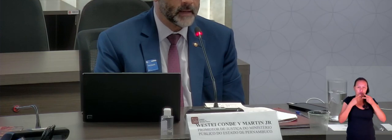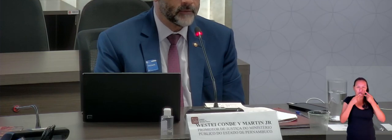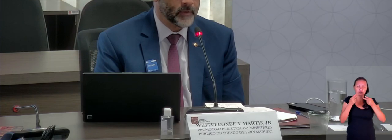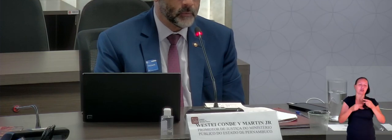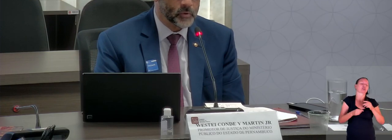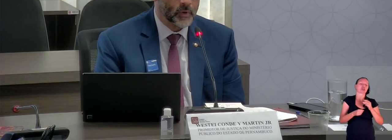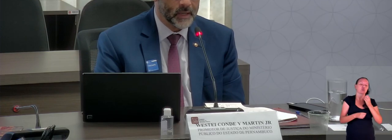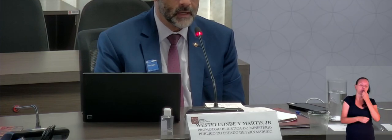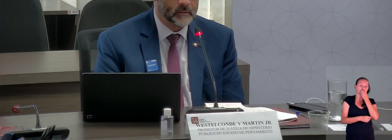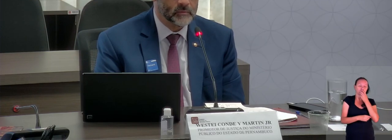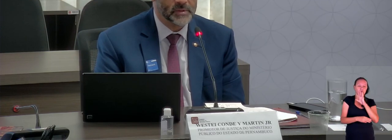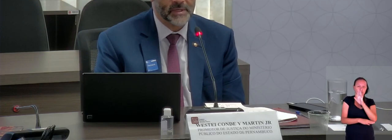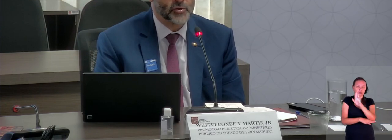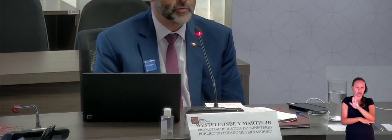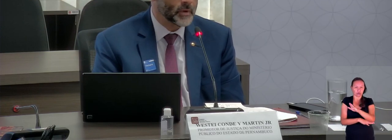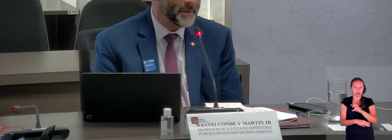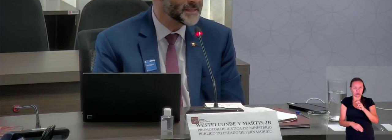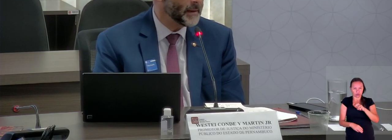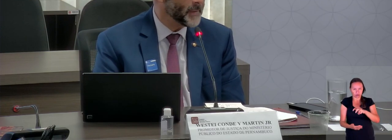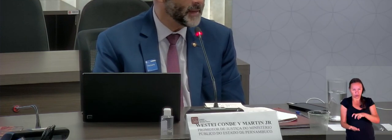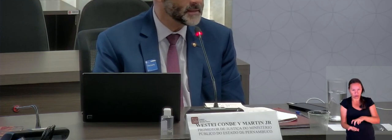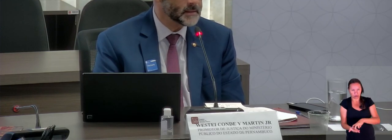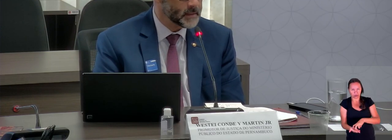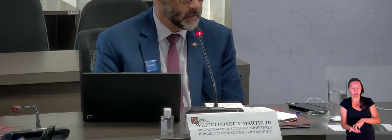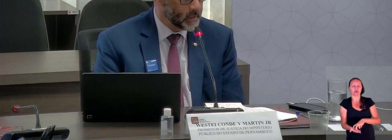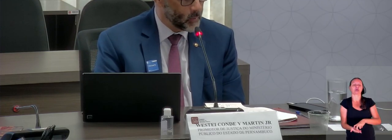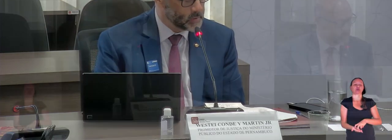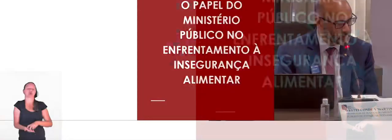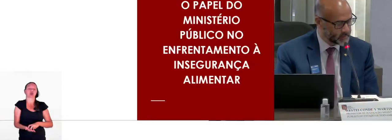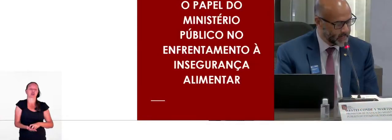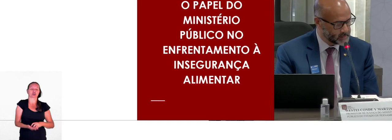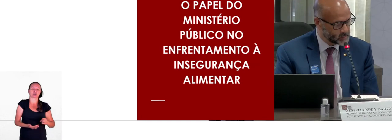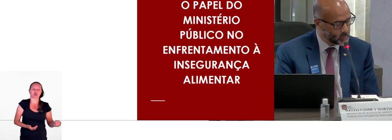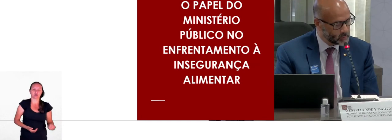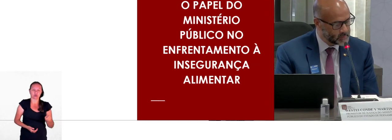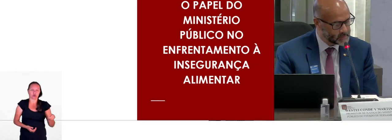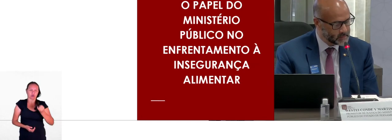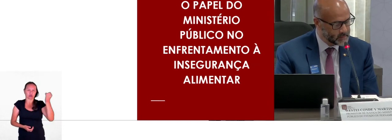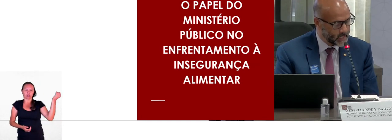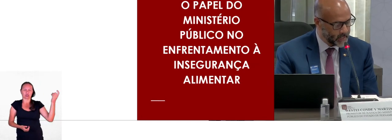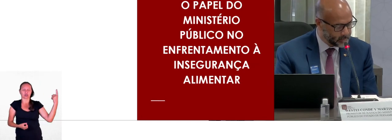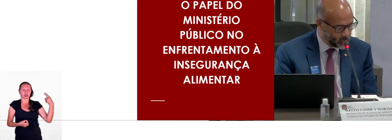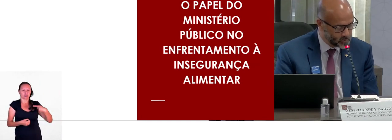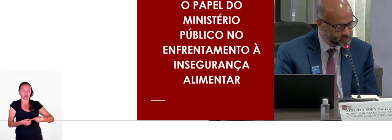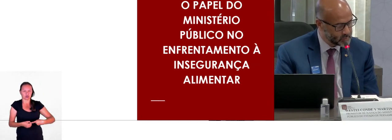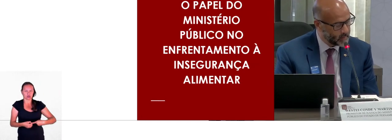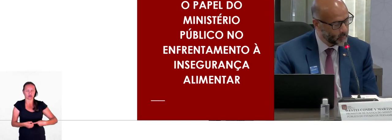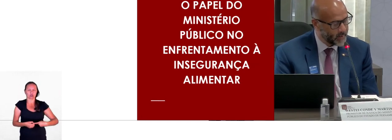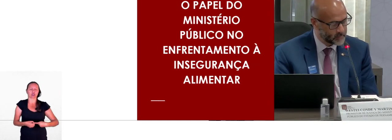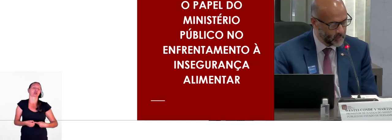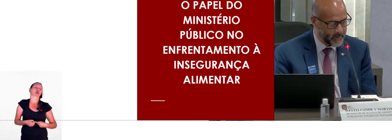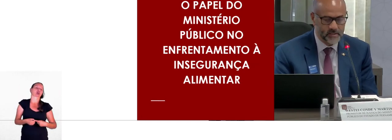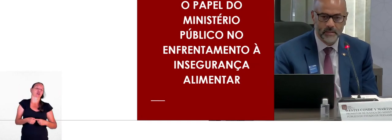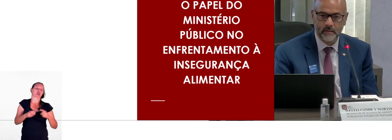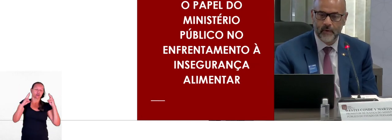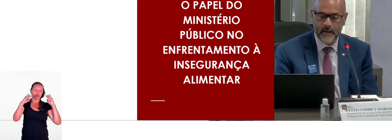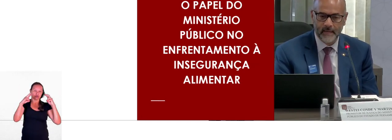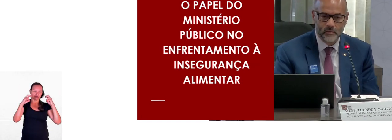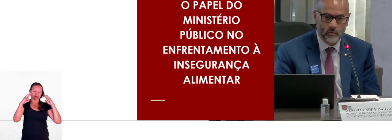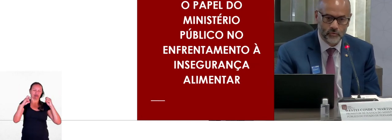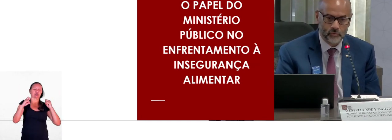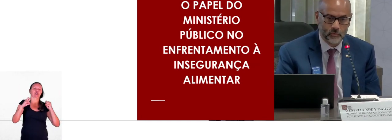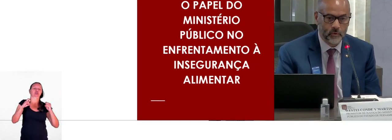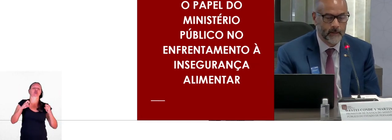da manhã foi muito rica nos ajudou imensamente quando traz todo esse arcabouo né o quadro normativo